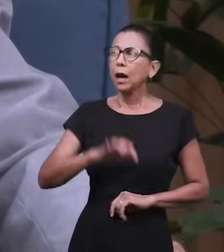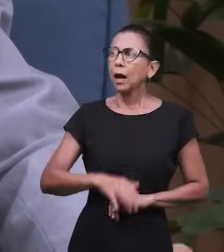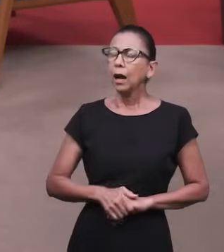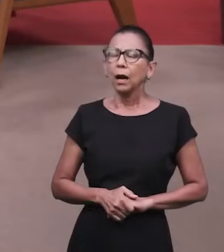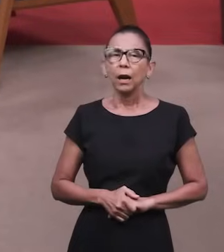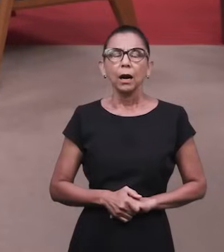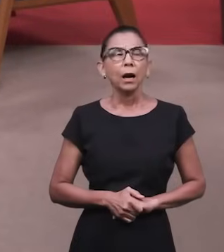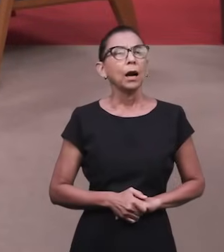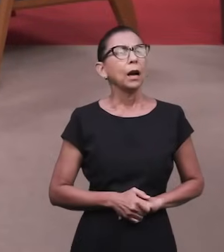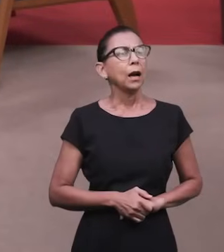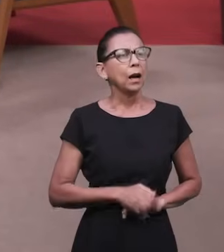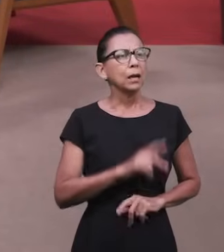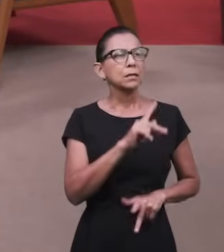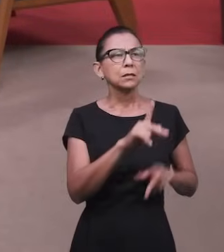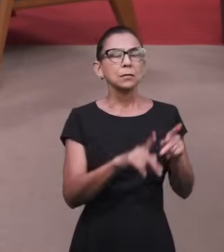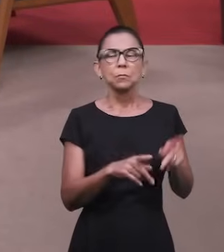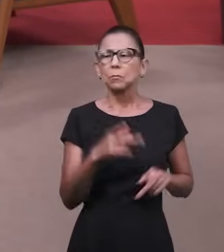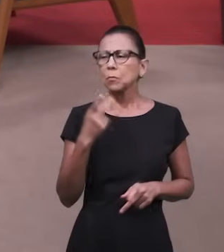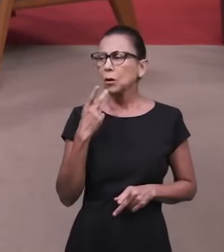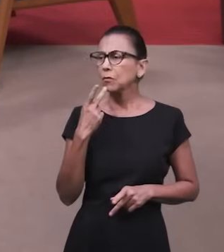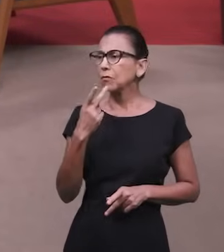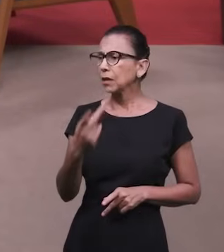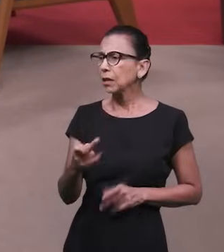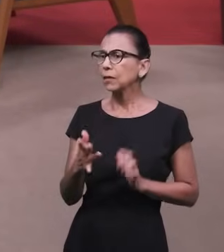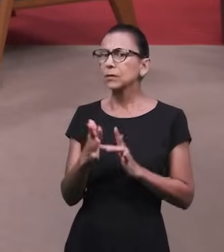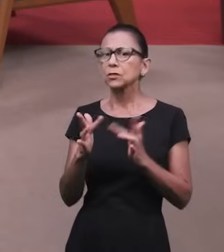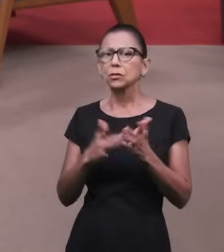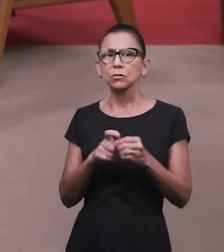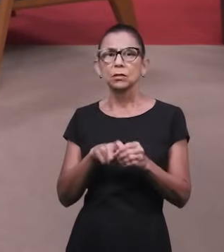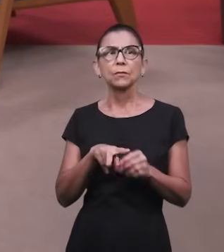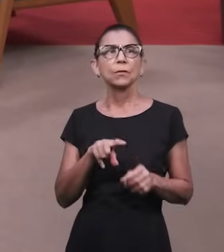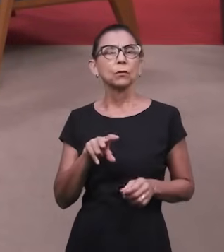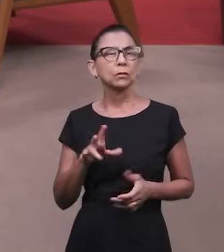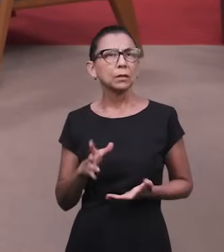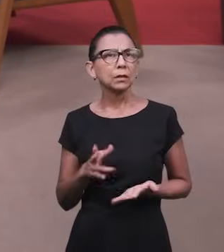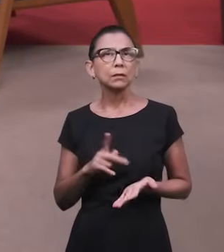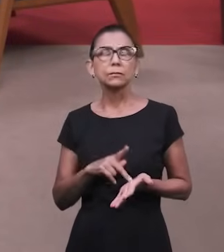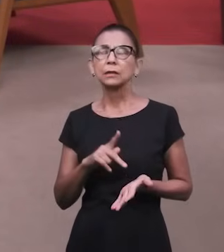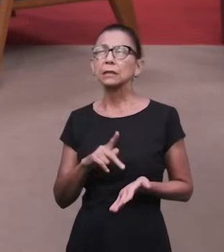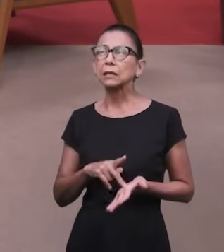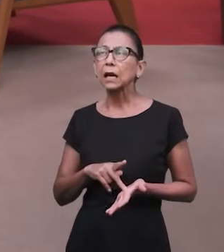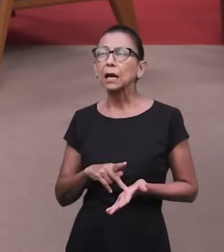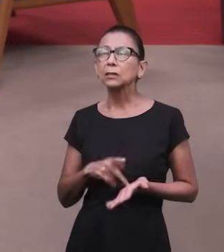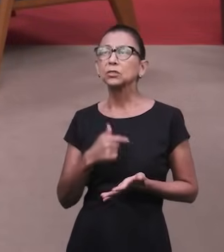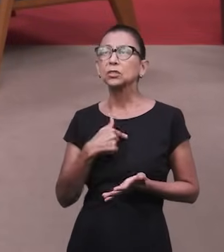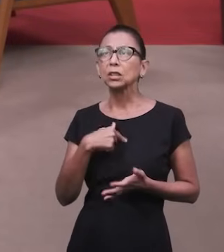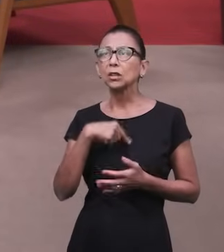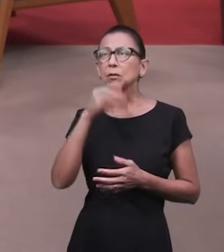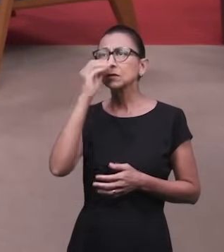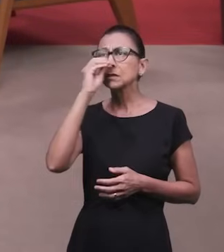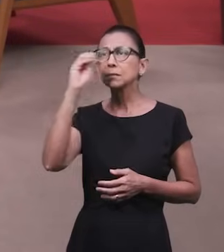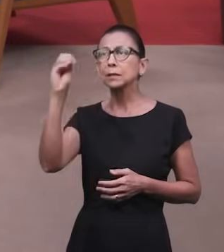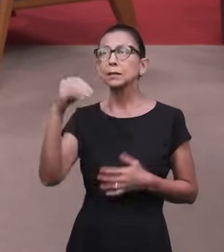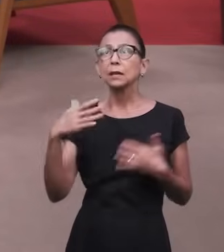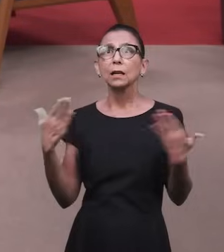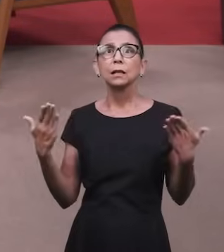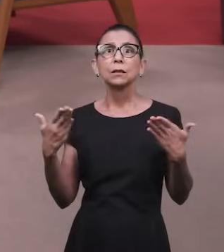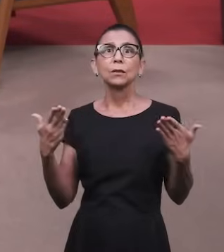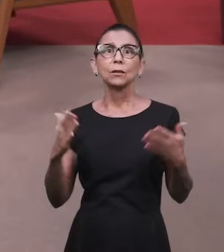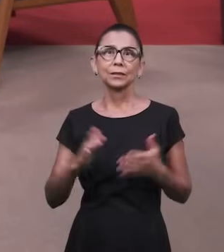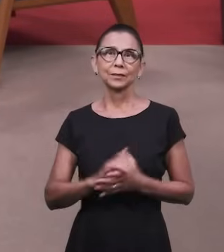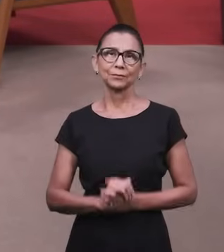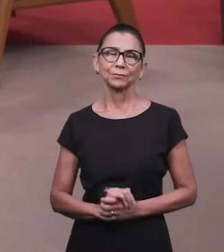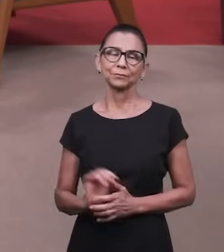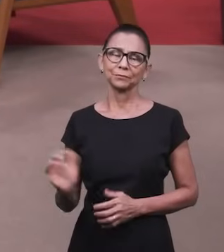Vamos lá, vamos trazer um texto em Cantares para a gente trabalhar esse aspecto que foi trazido. Cantares